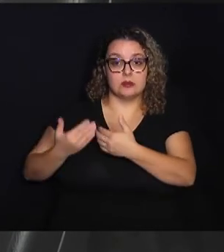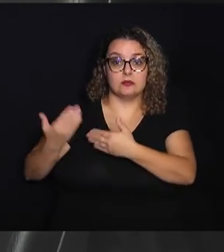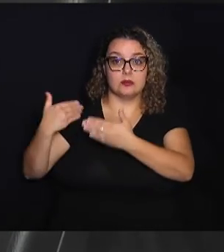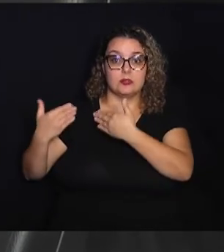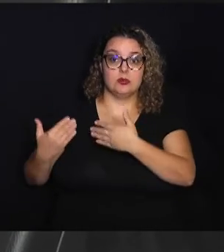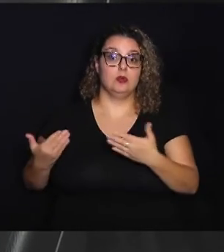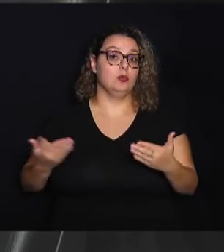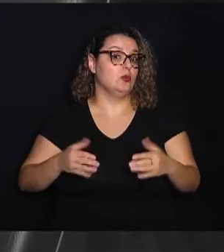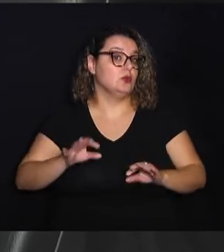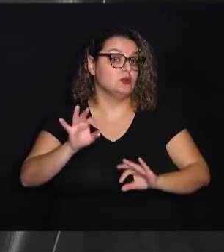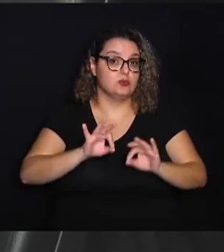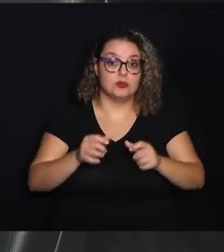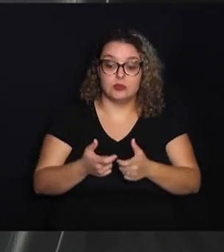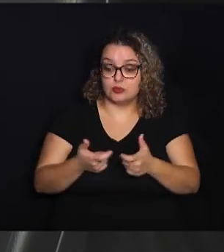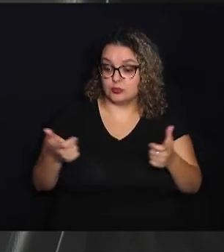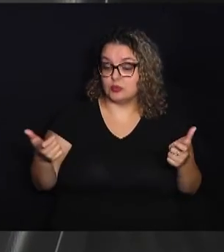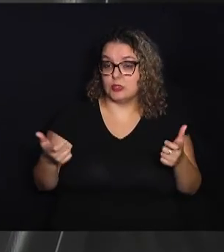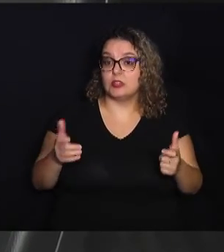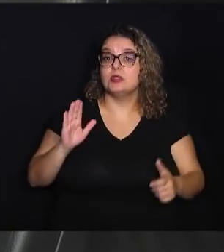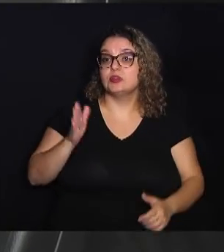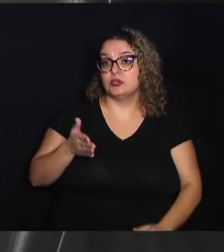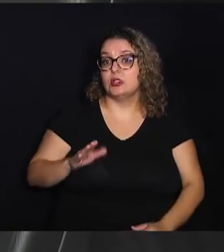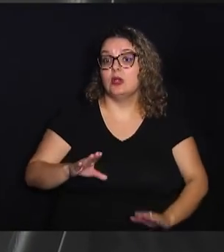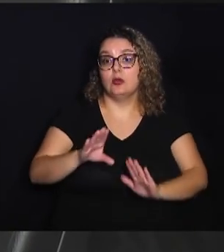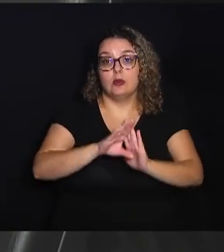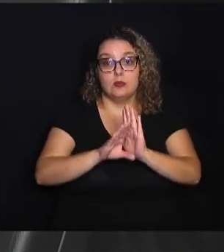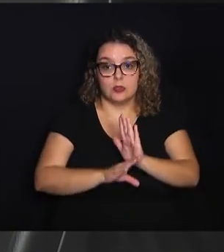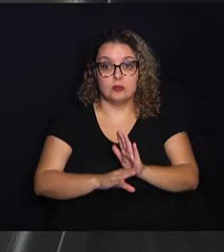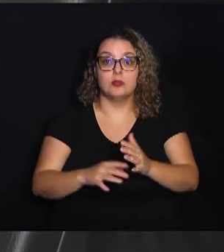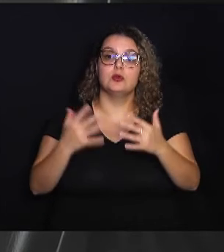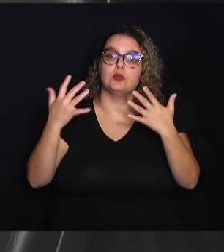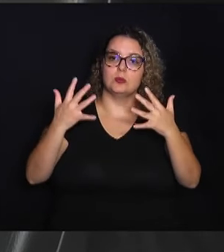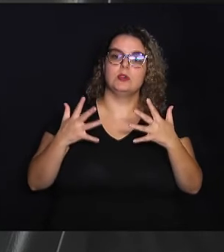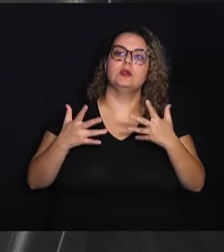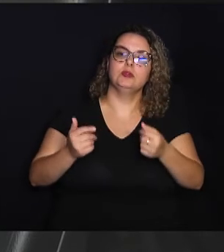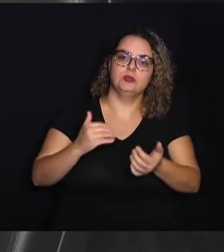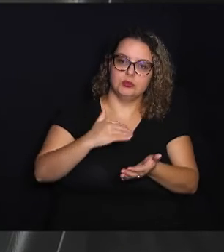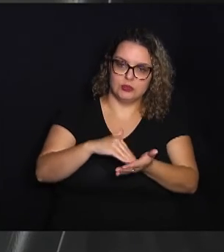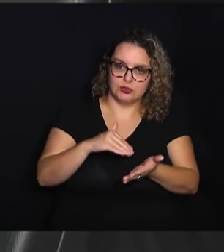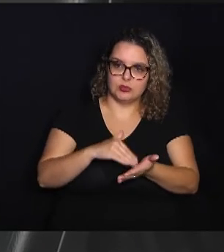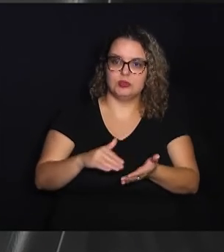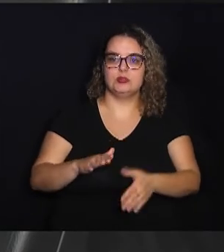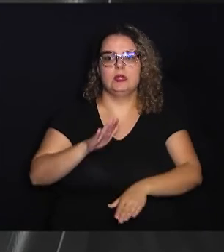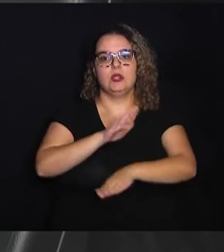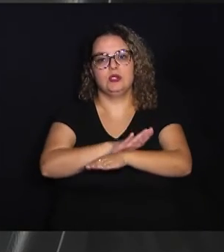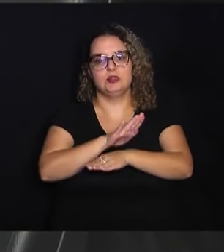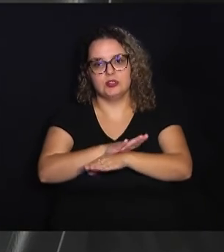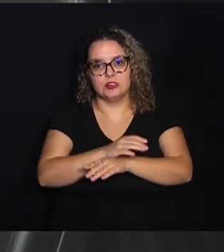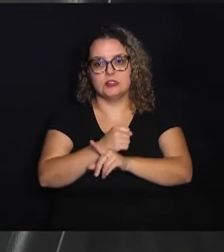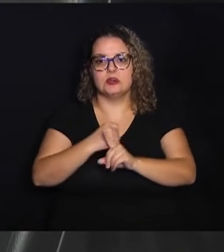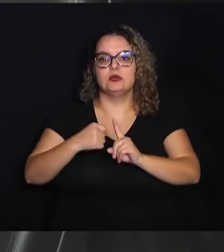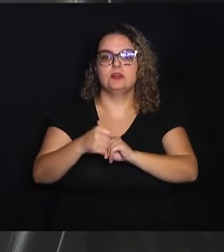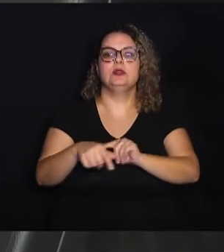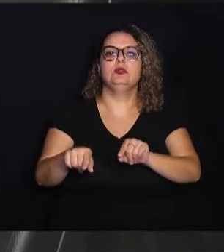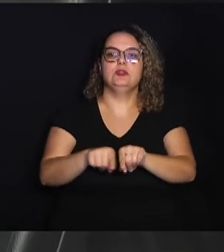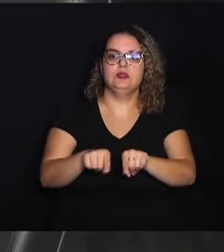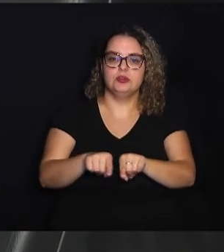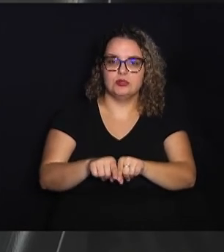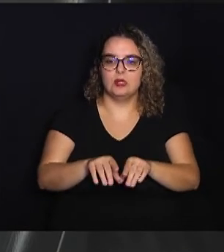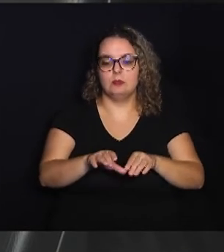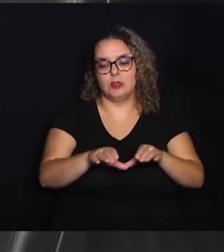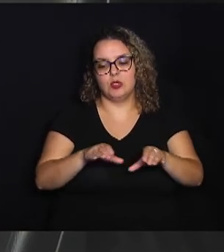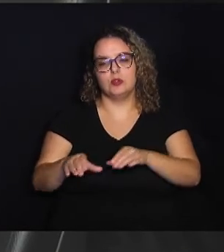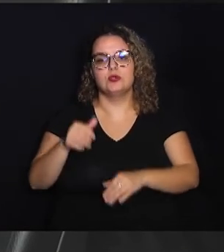um projeto muito grande, já é um programa, e eu parabenizo toda a Secretaria, né, de Assistência, né, e também a Coordenadoria